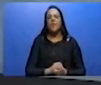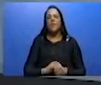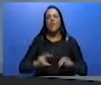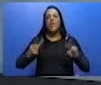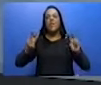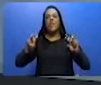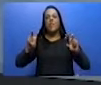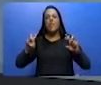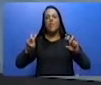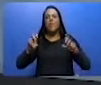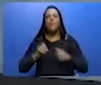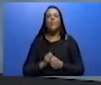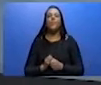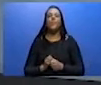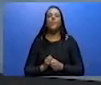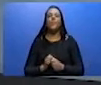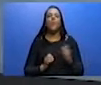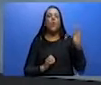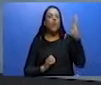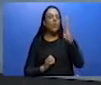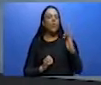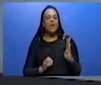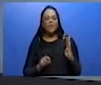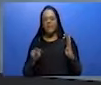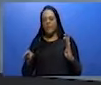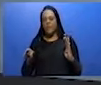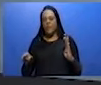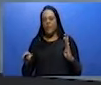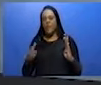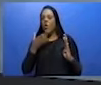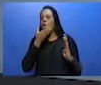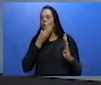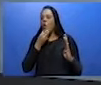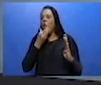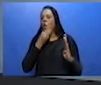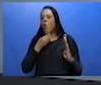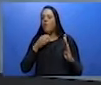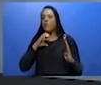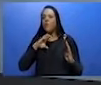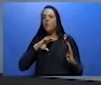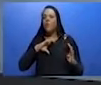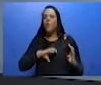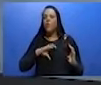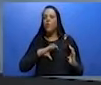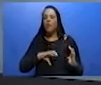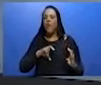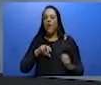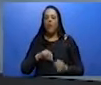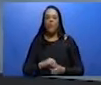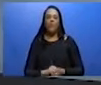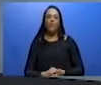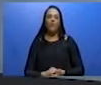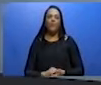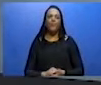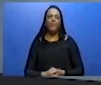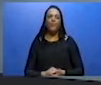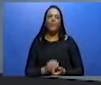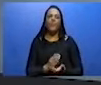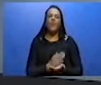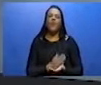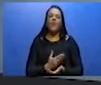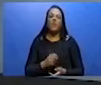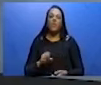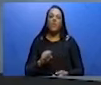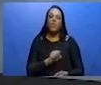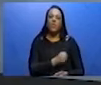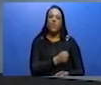dos portugueses. Como será que está sendo essa história hoje, hein, pessoal? Lá na página 88 e vamos